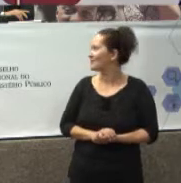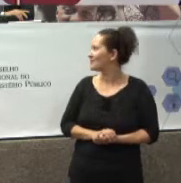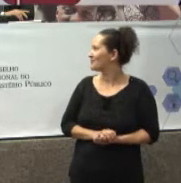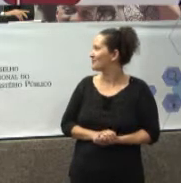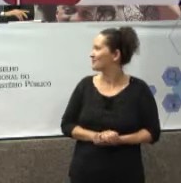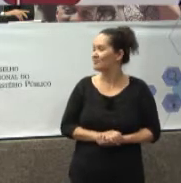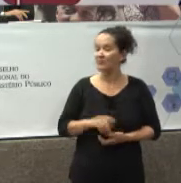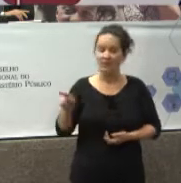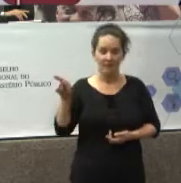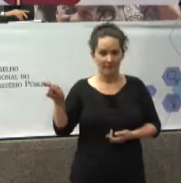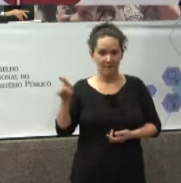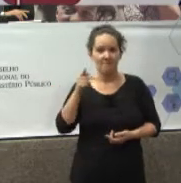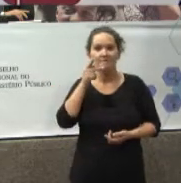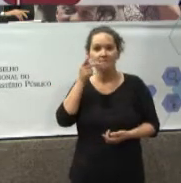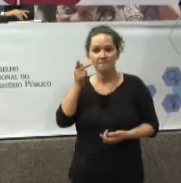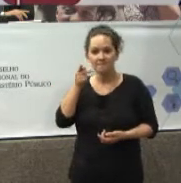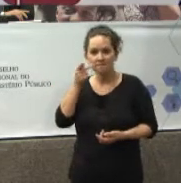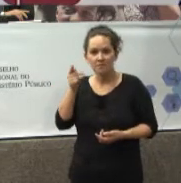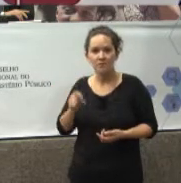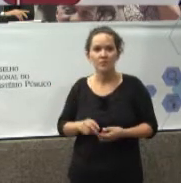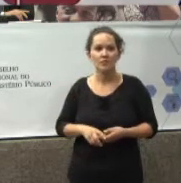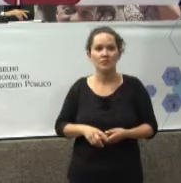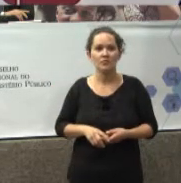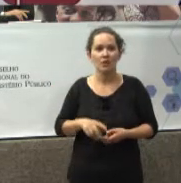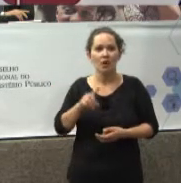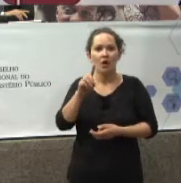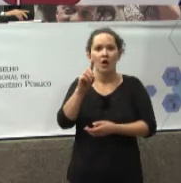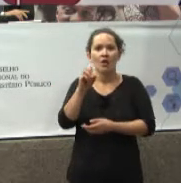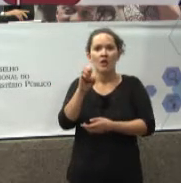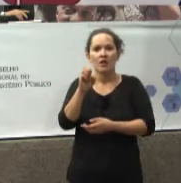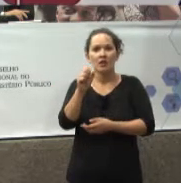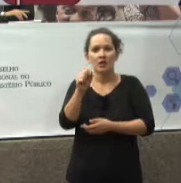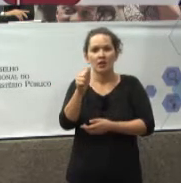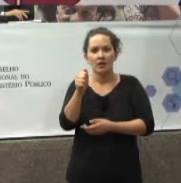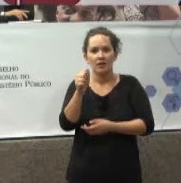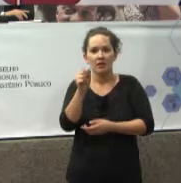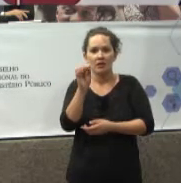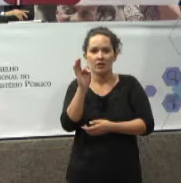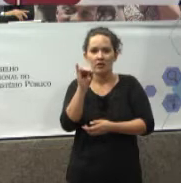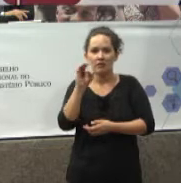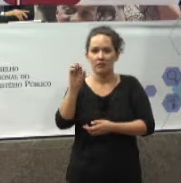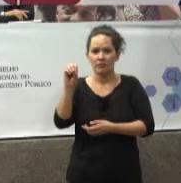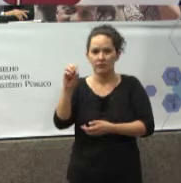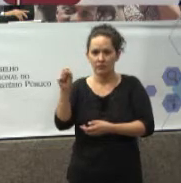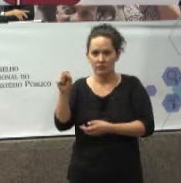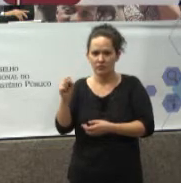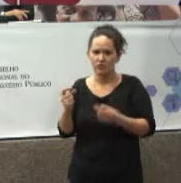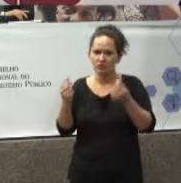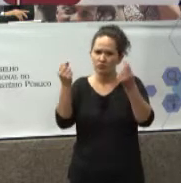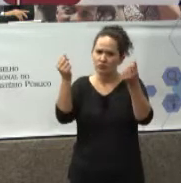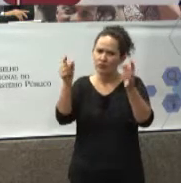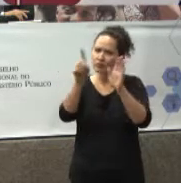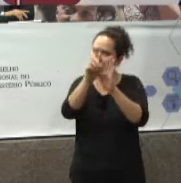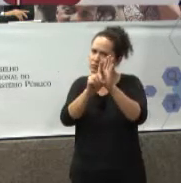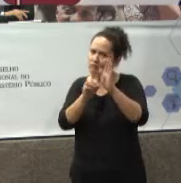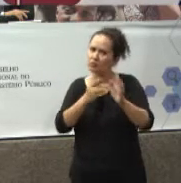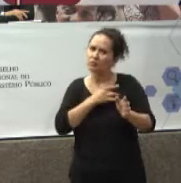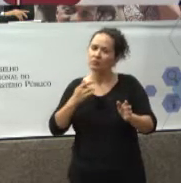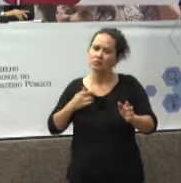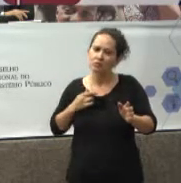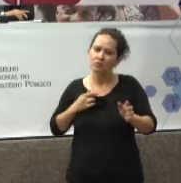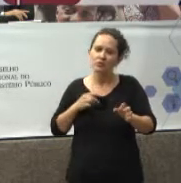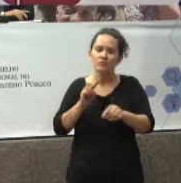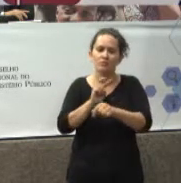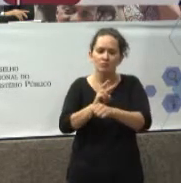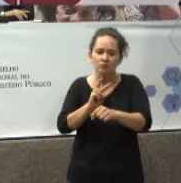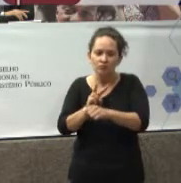ronald vai falar dos desafios do financiamento e da efetividade do direito à saúde ea manutenção dos